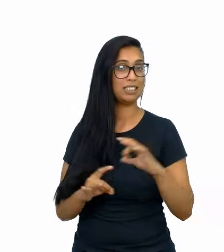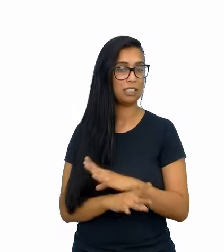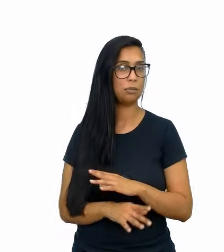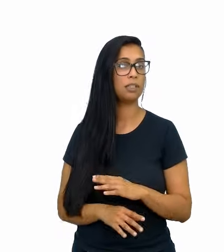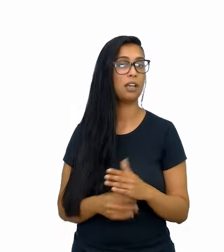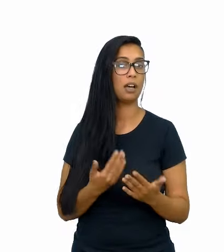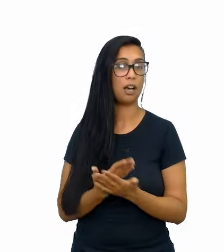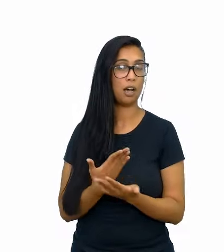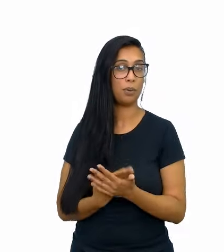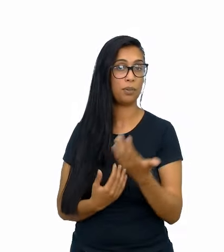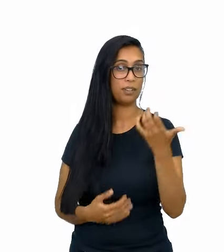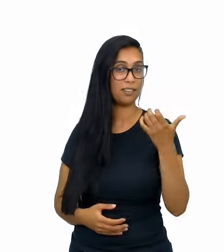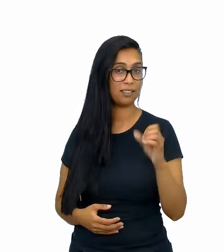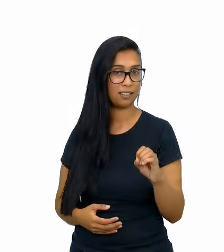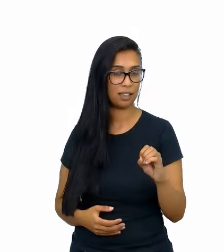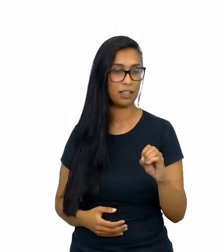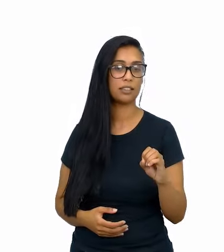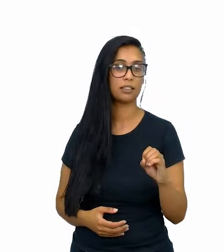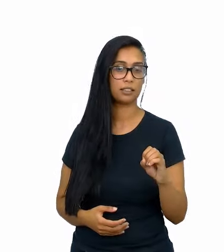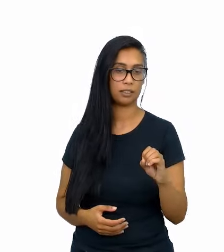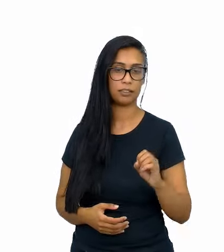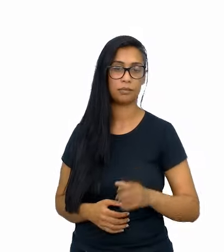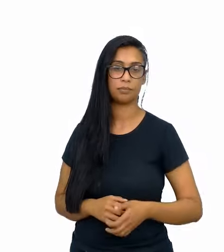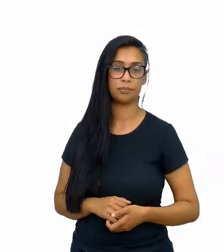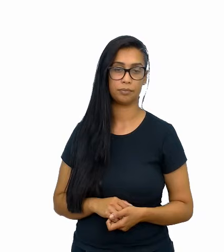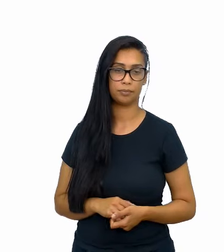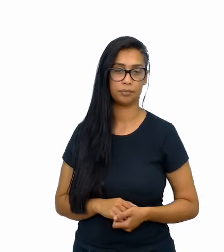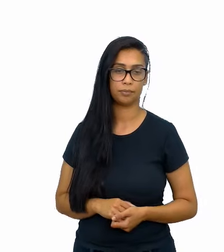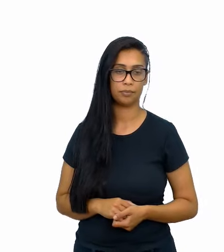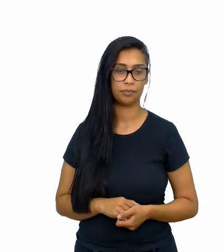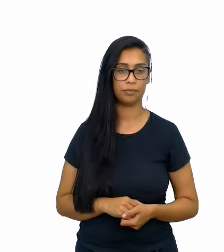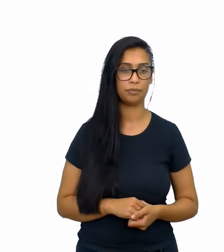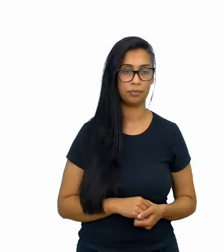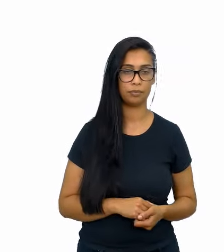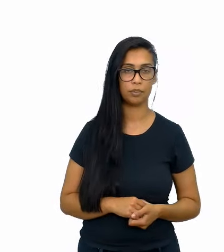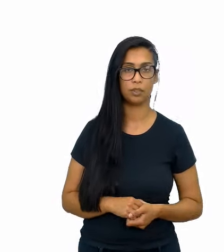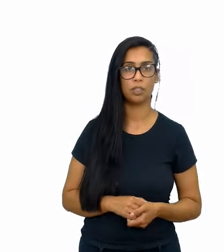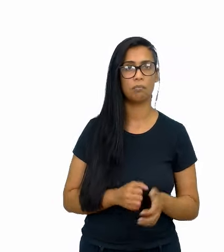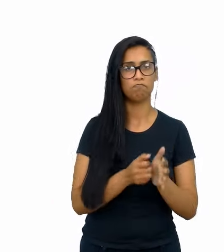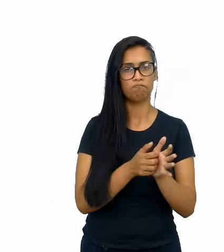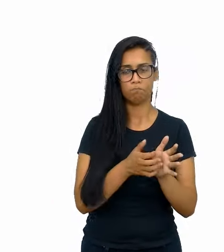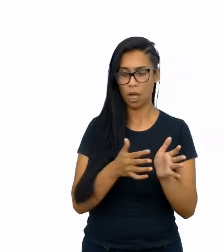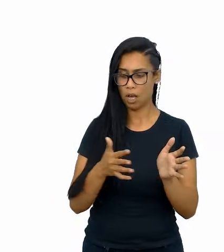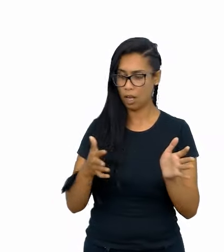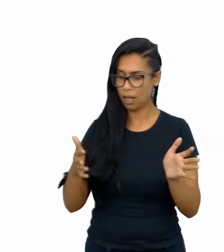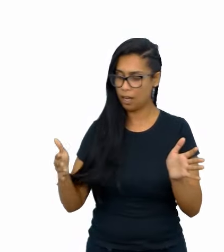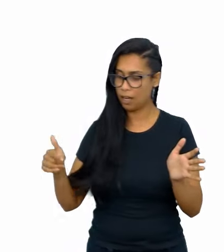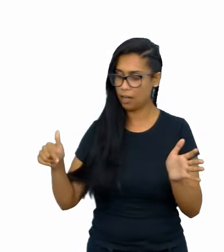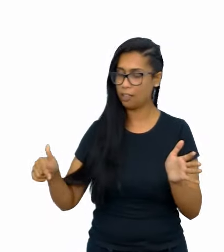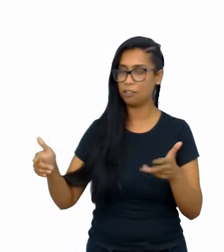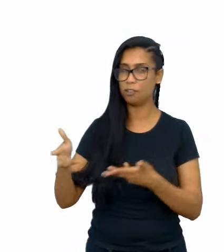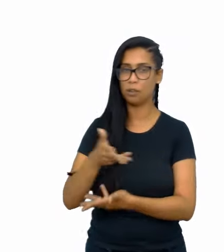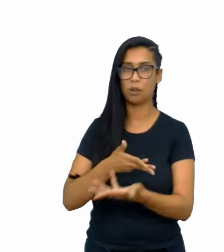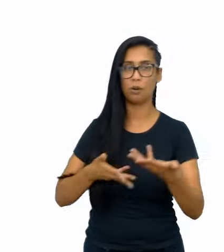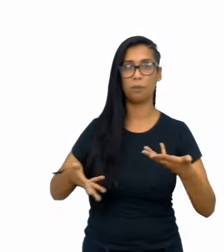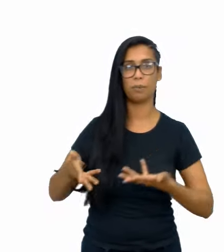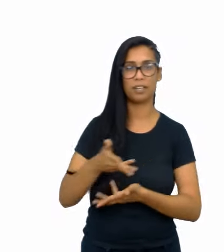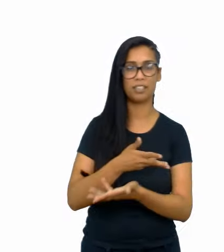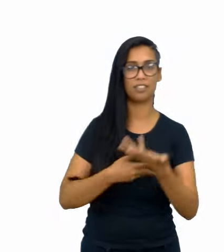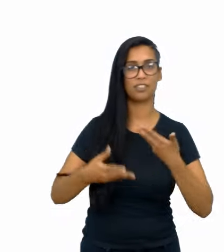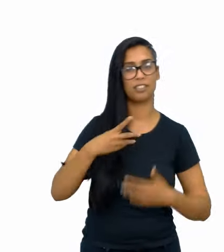momento de culminância de tudo isso que aconteceu ao longo da sequência, é o momento de compartilhar os relatos de